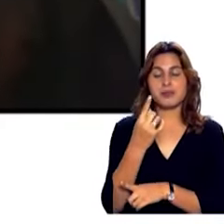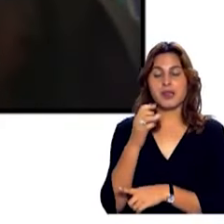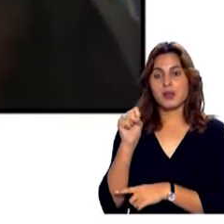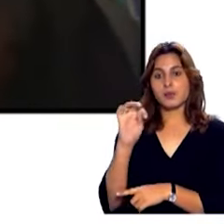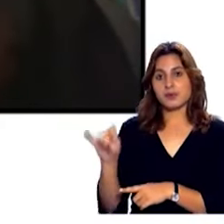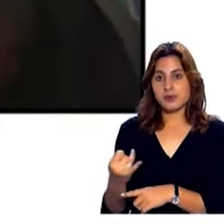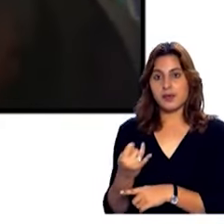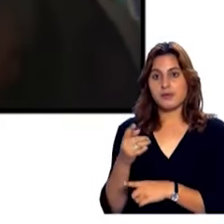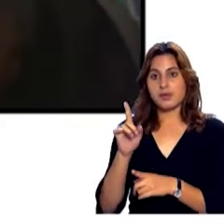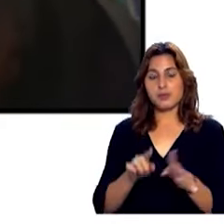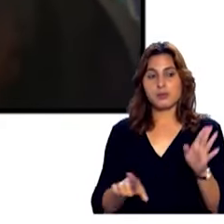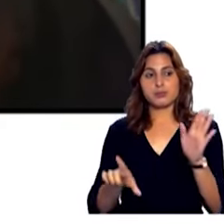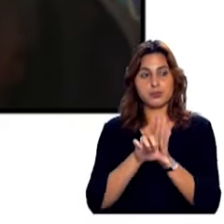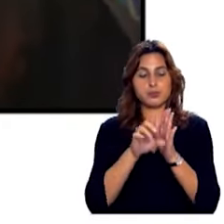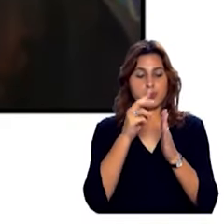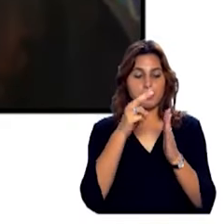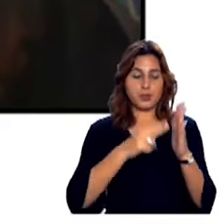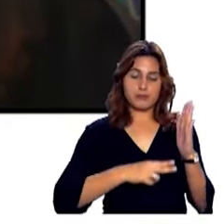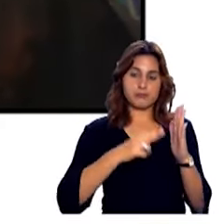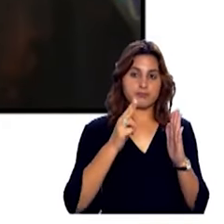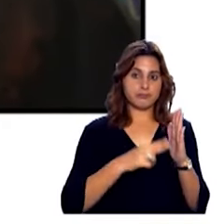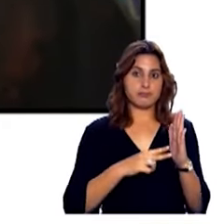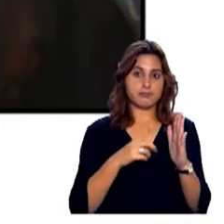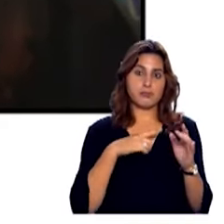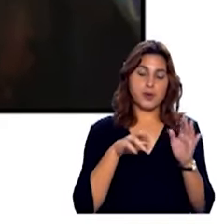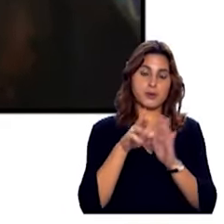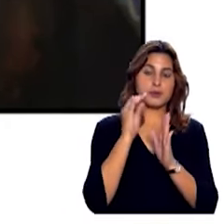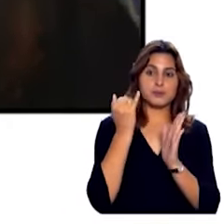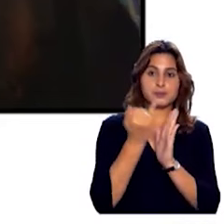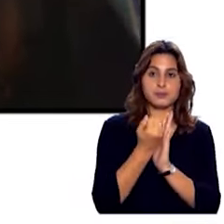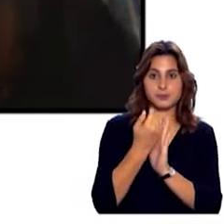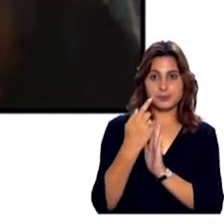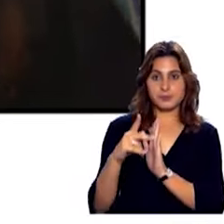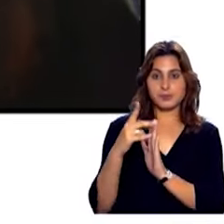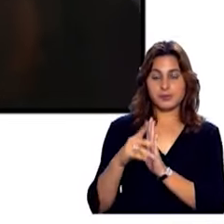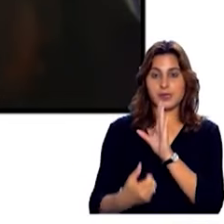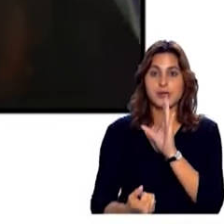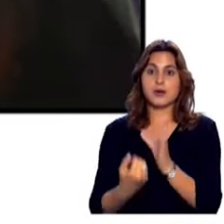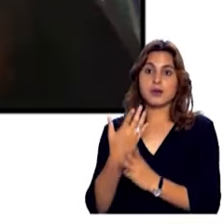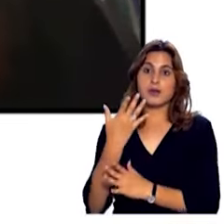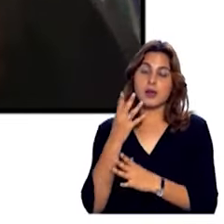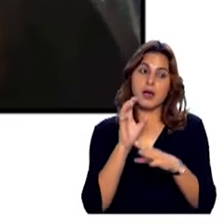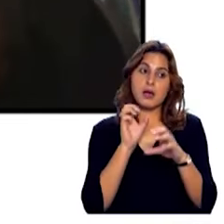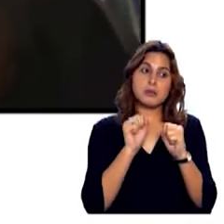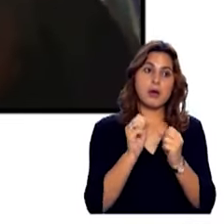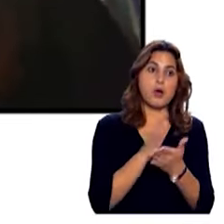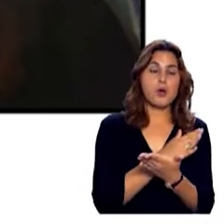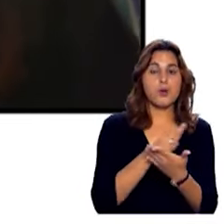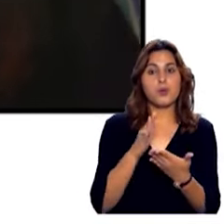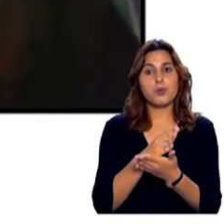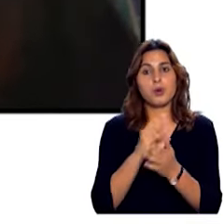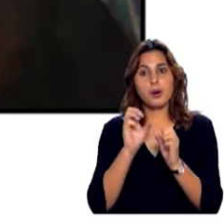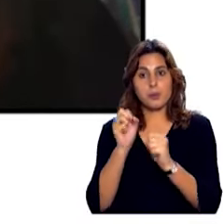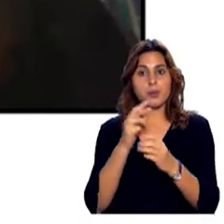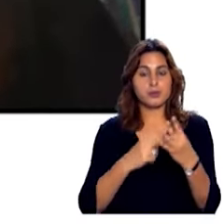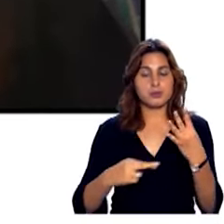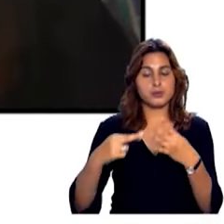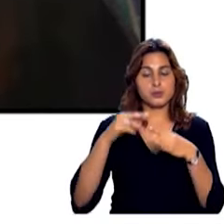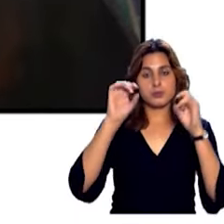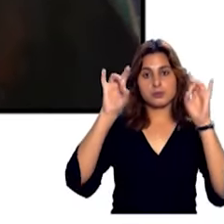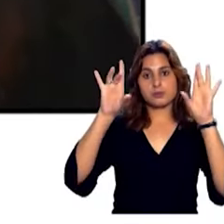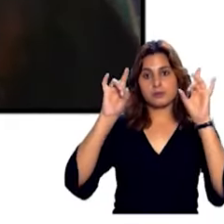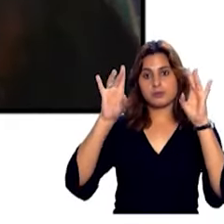própria lei e do seu próprio Regimento Interno eh para criar possibilidades de haver recursos especiais